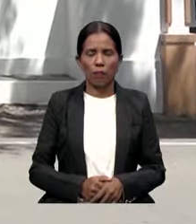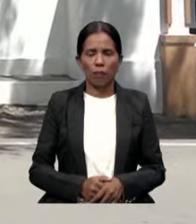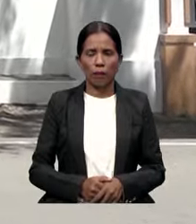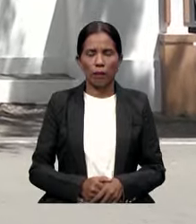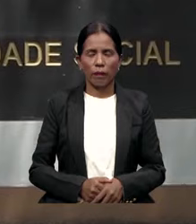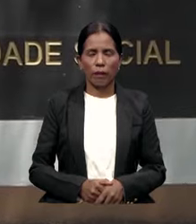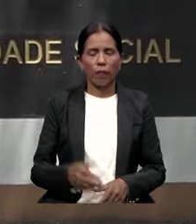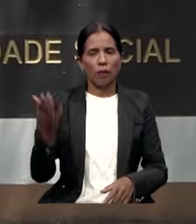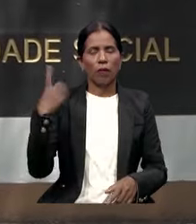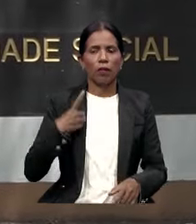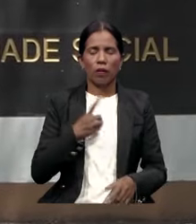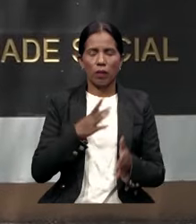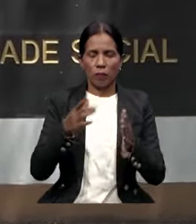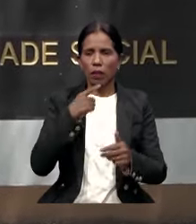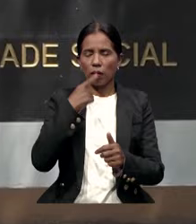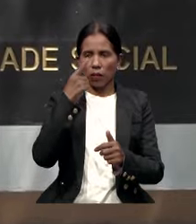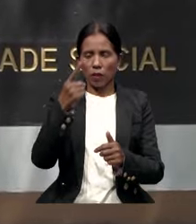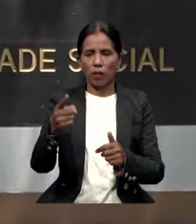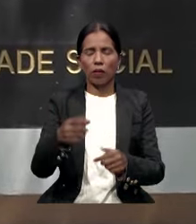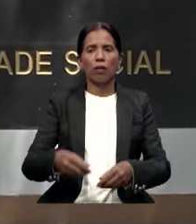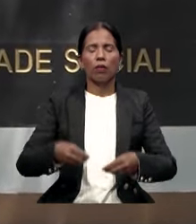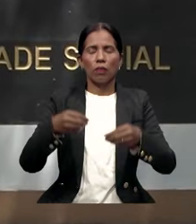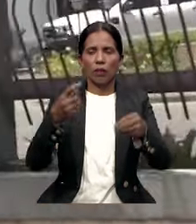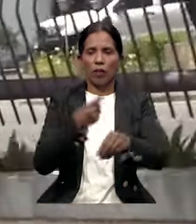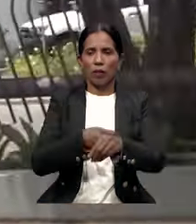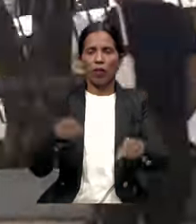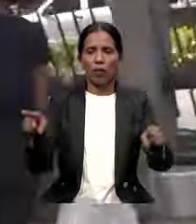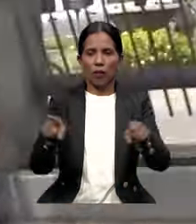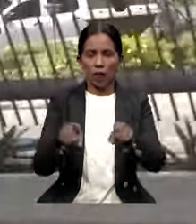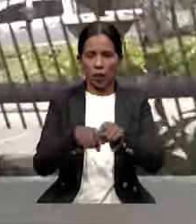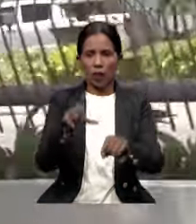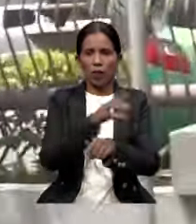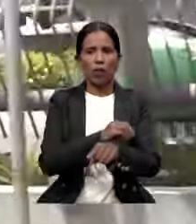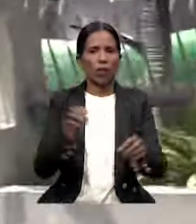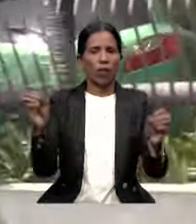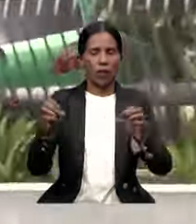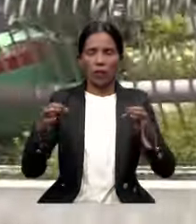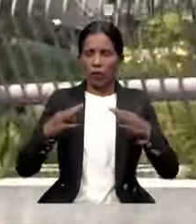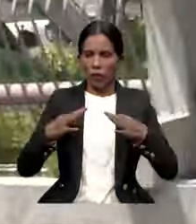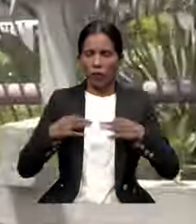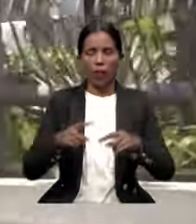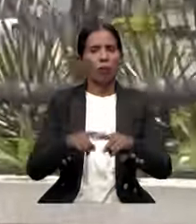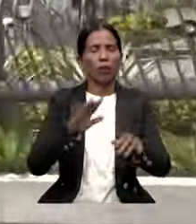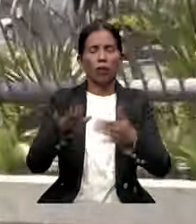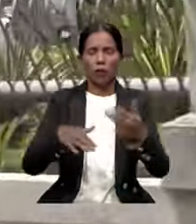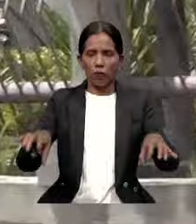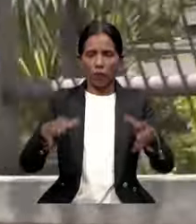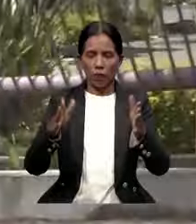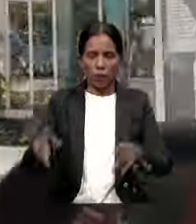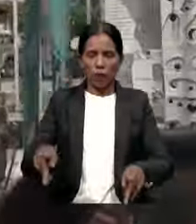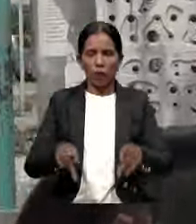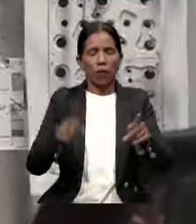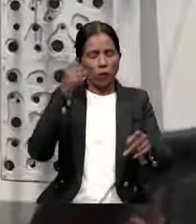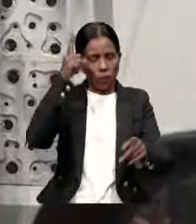Antes, né, deputado Aniceto Guterres ateten tolerância de ponto, né, anesan facultativo, la os feriado, mas bem maioria funcionário público compreende